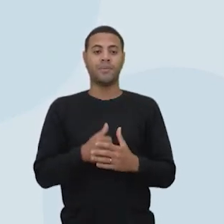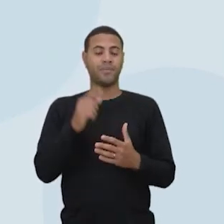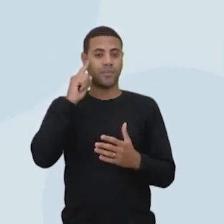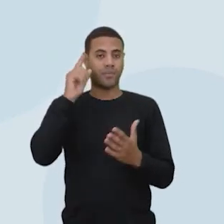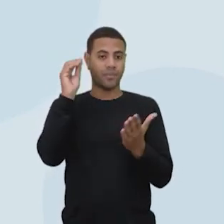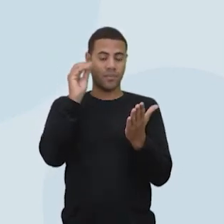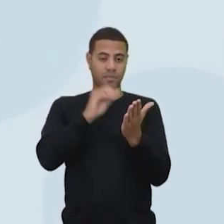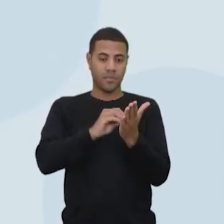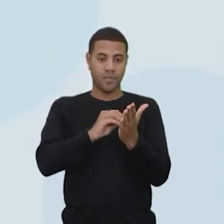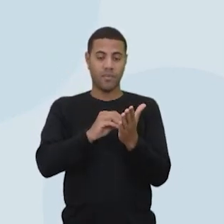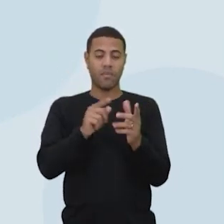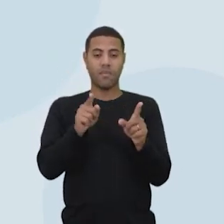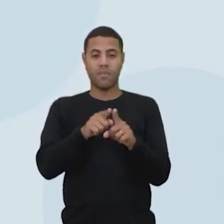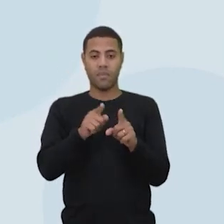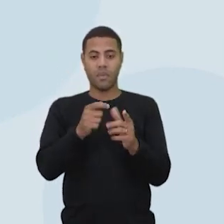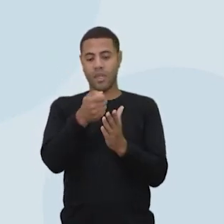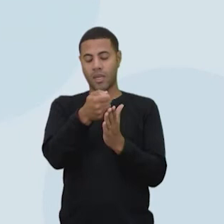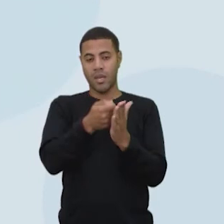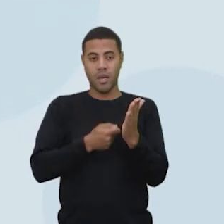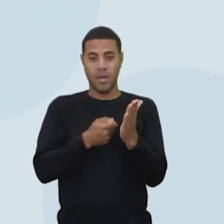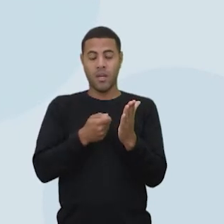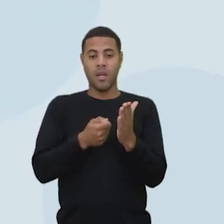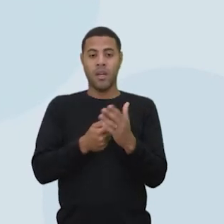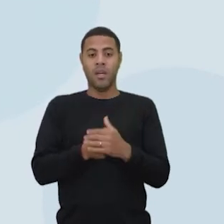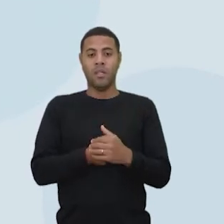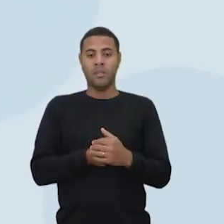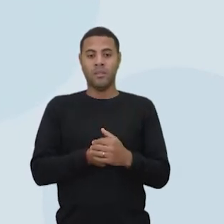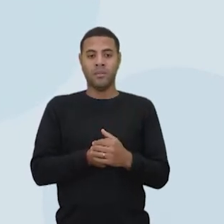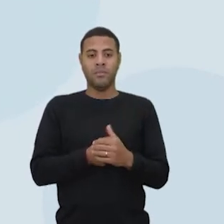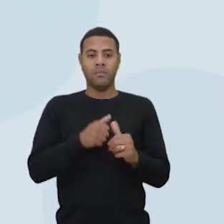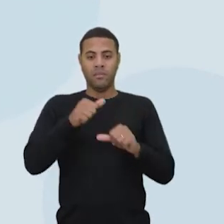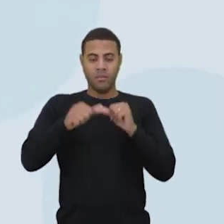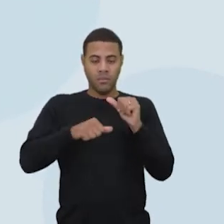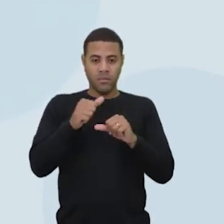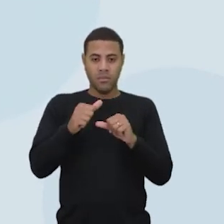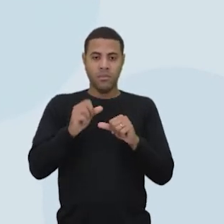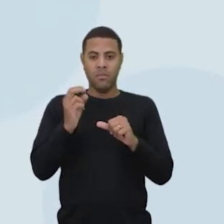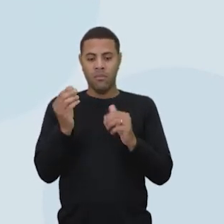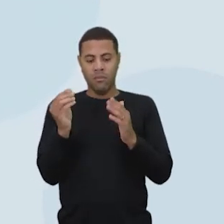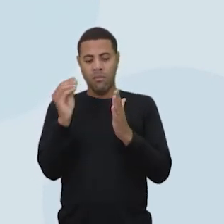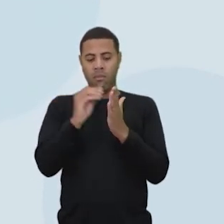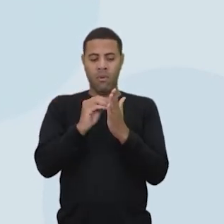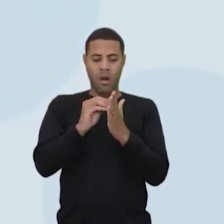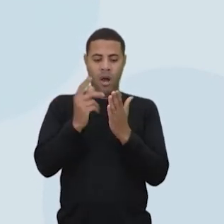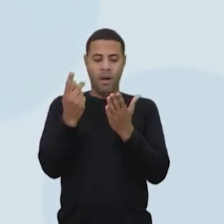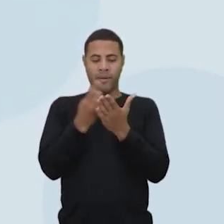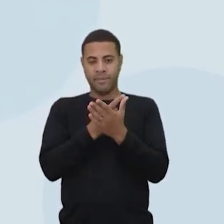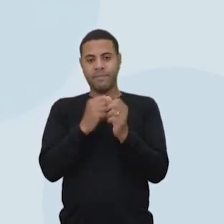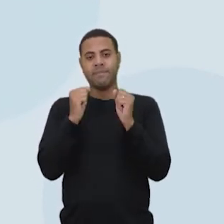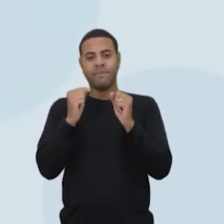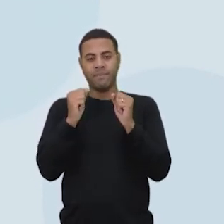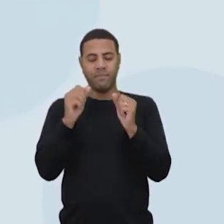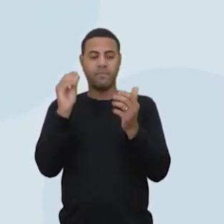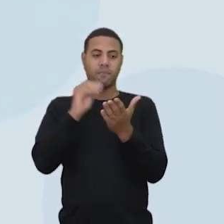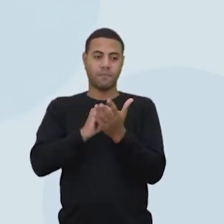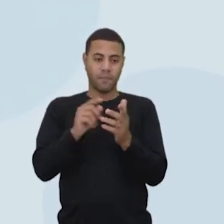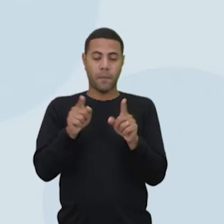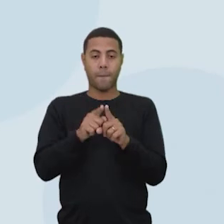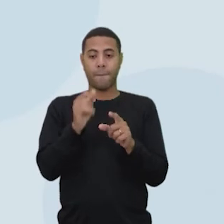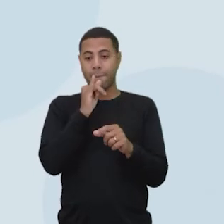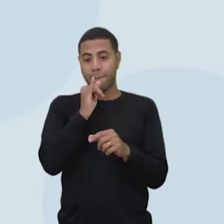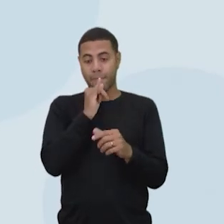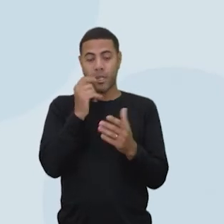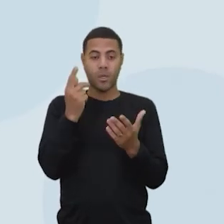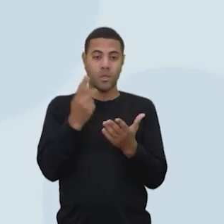data, assine, né? Alterações ou adições realizadas, né? Você fez um experimento, mas